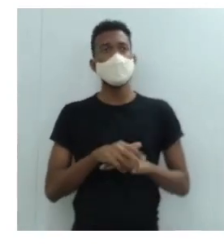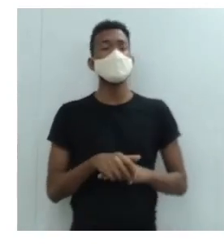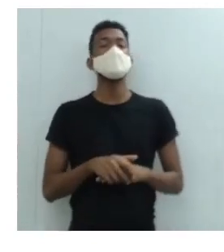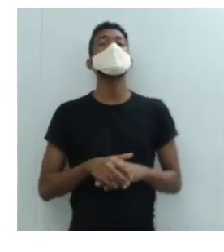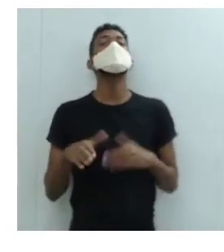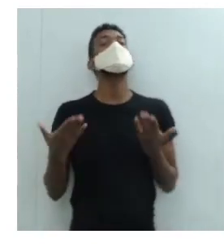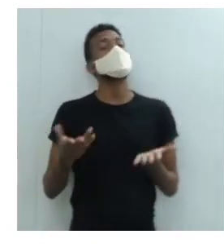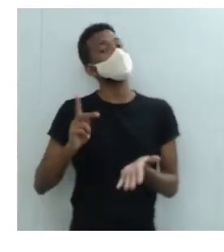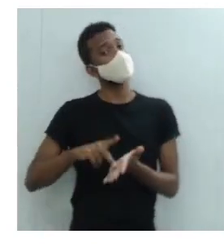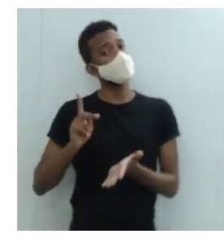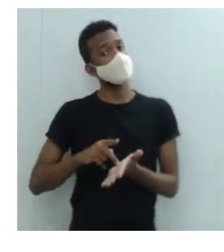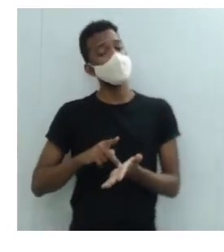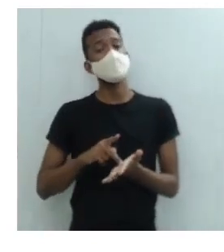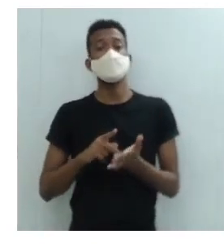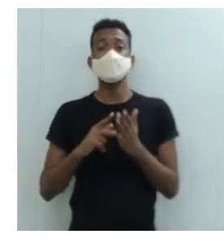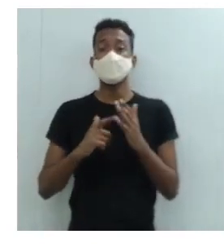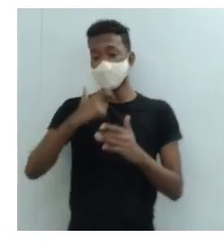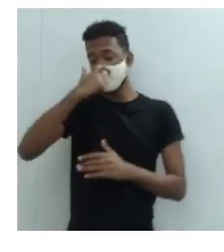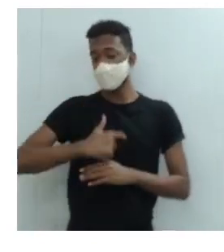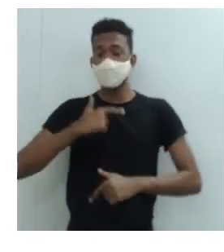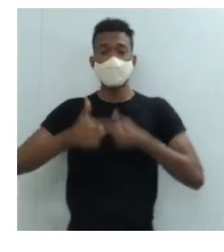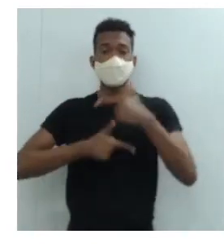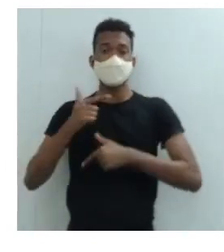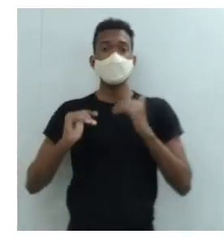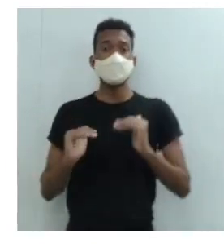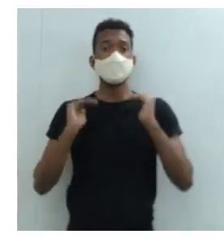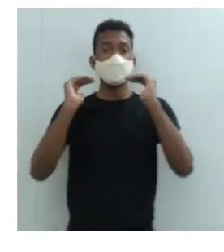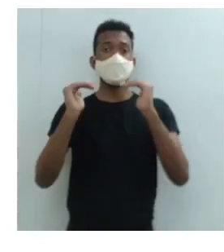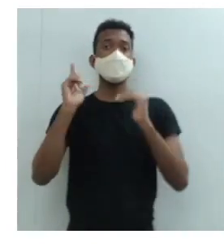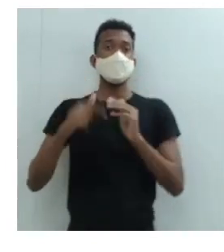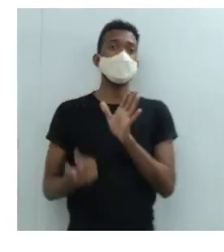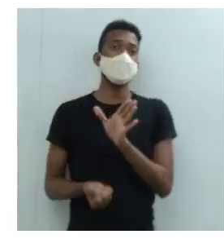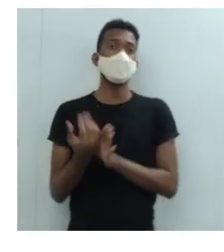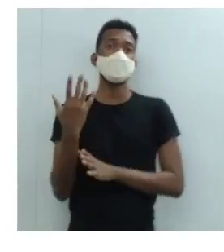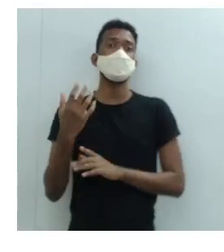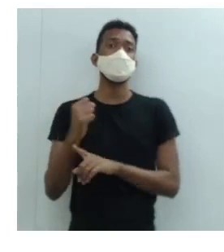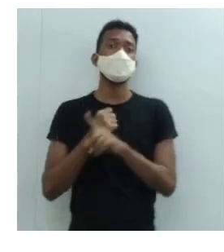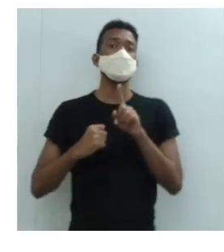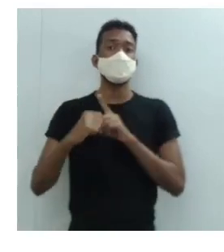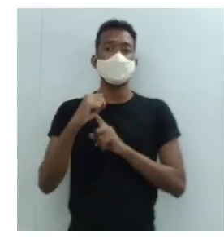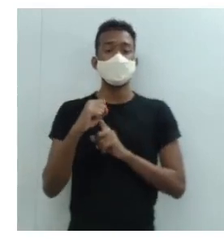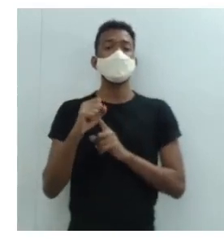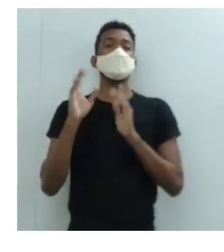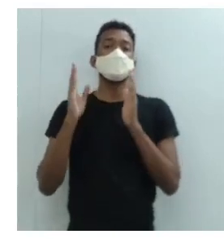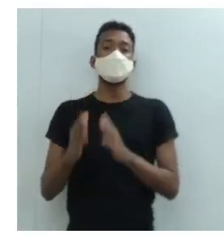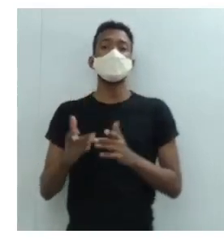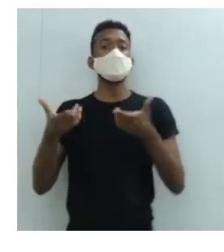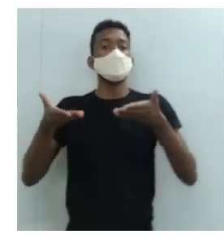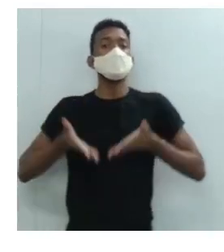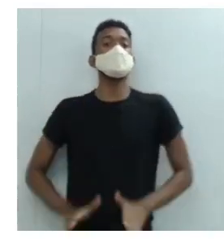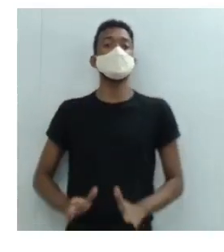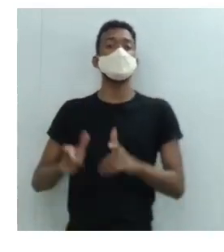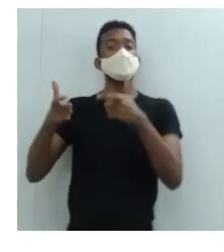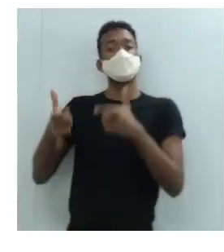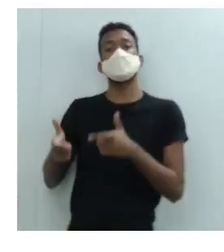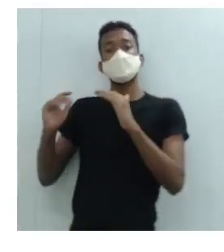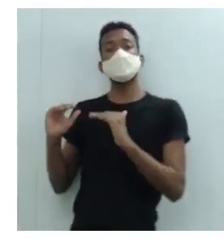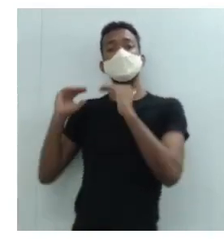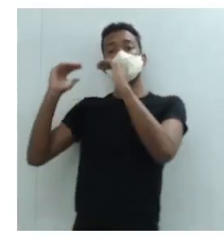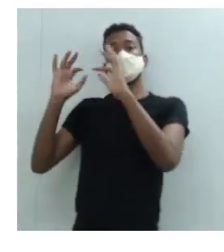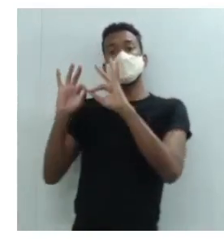a atuação do soberano, cuja origem social era a nobreza,